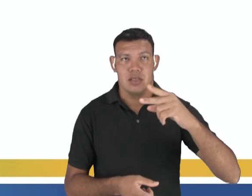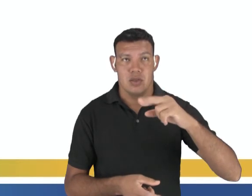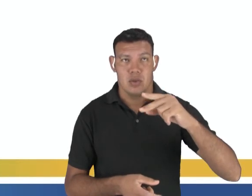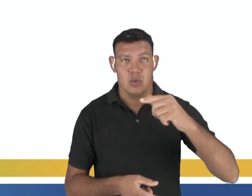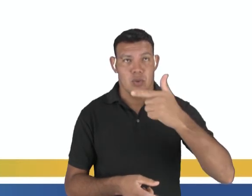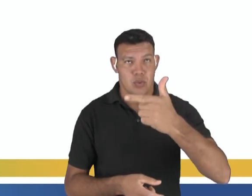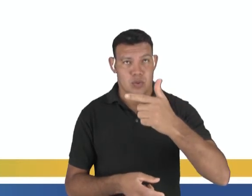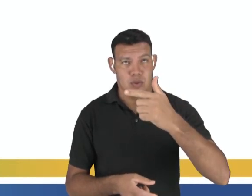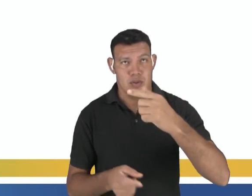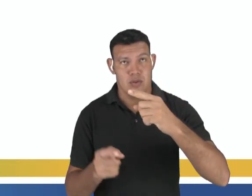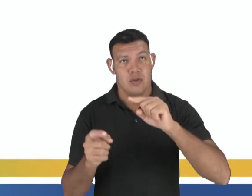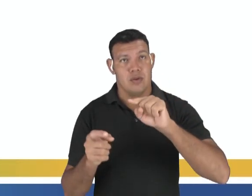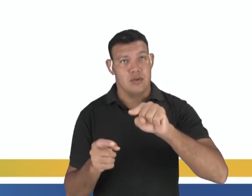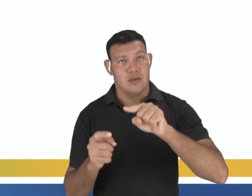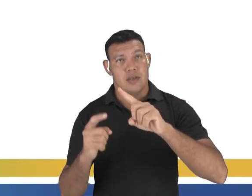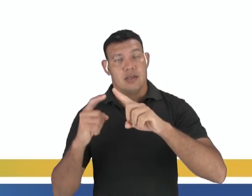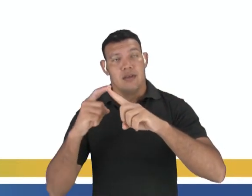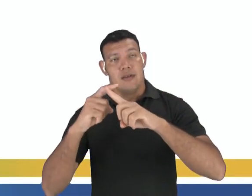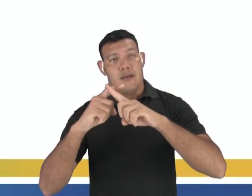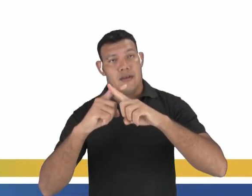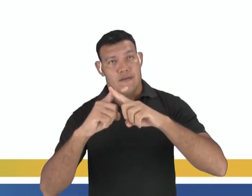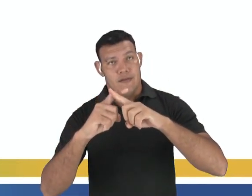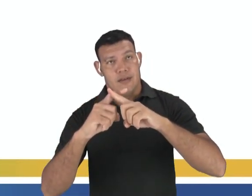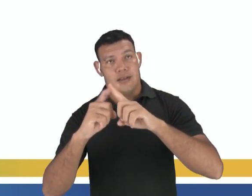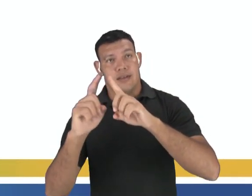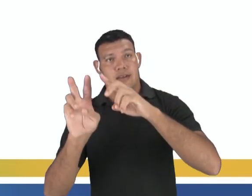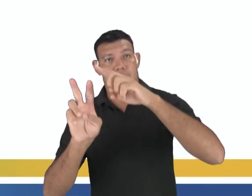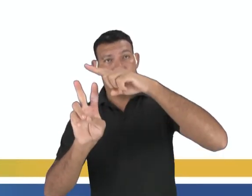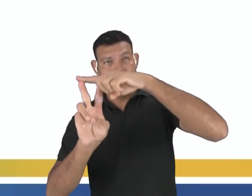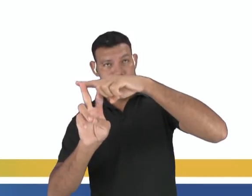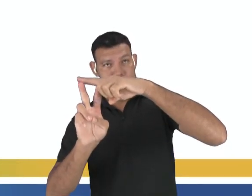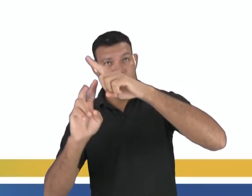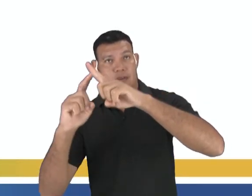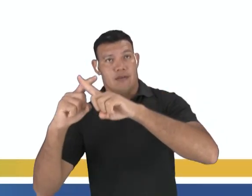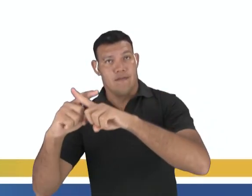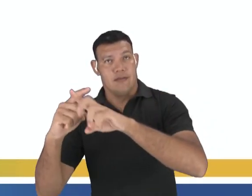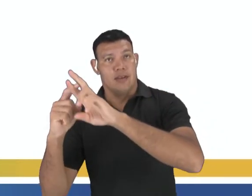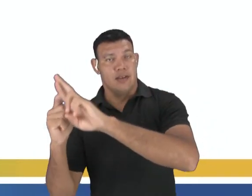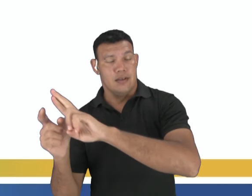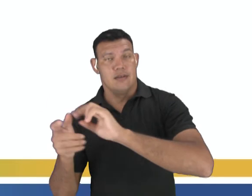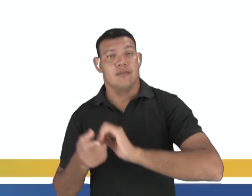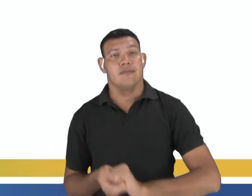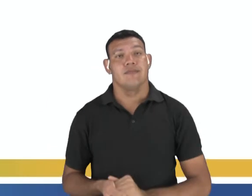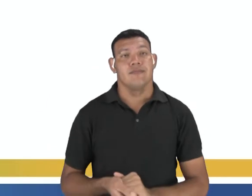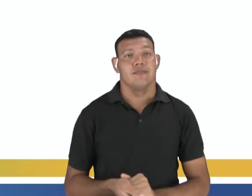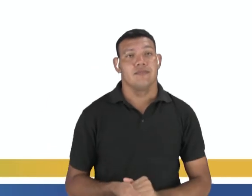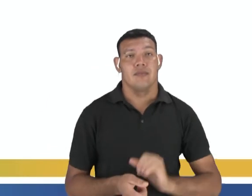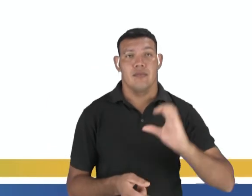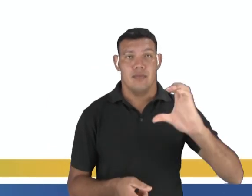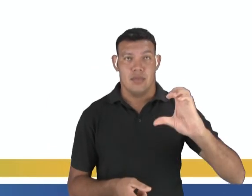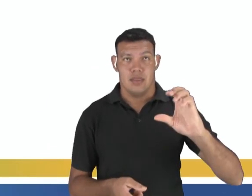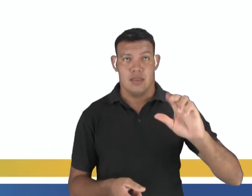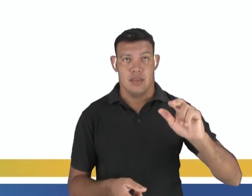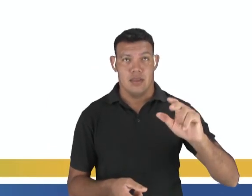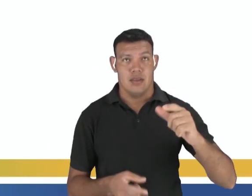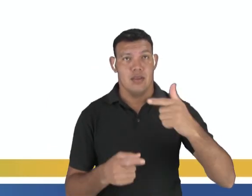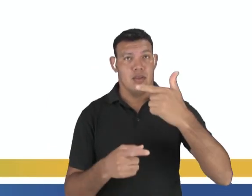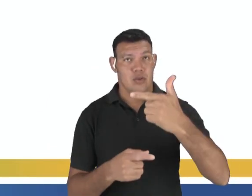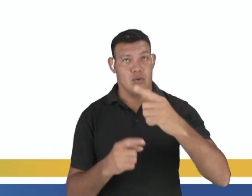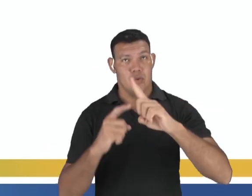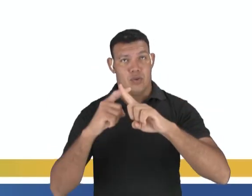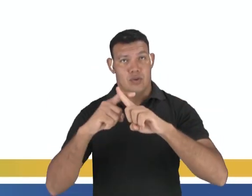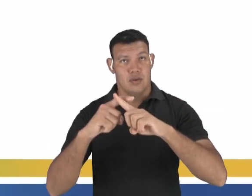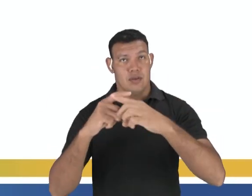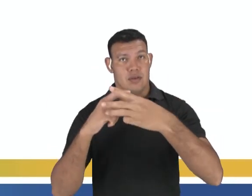r, que eu chamo 2πr, né? Então, eu tenho o comprimento dessa circunferência vai ser 2, que multiplica o π,